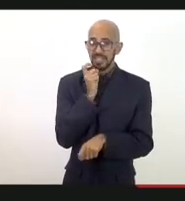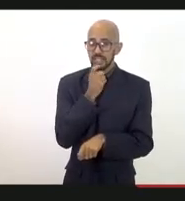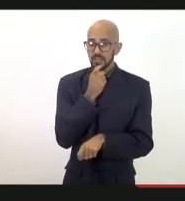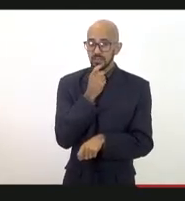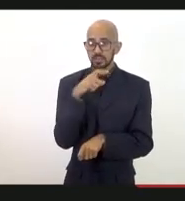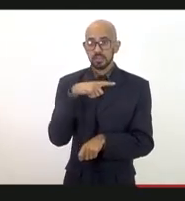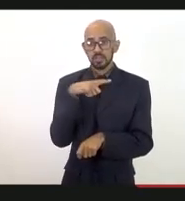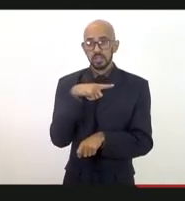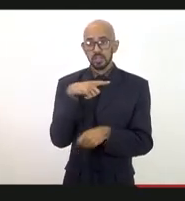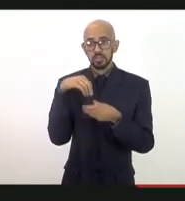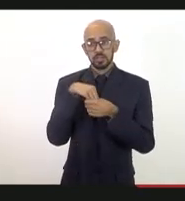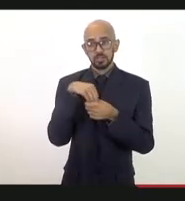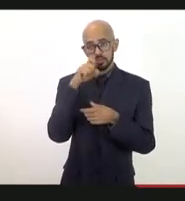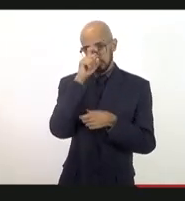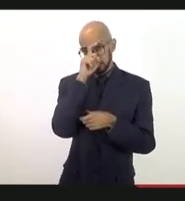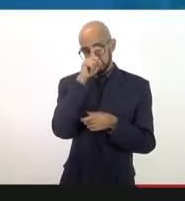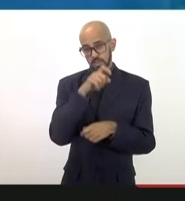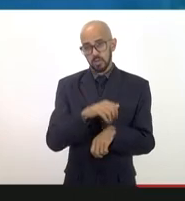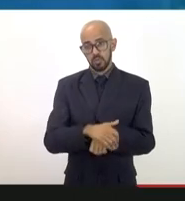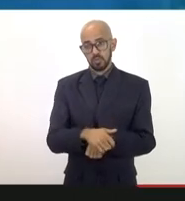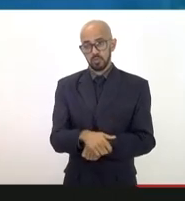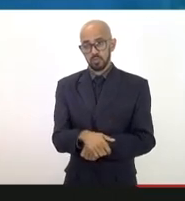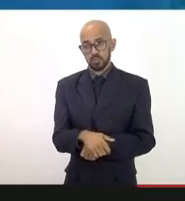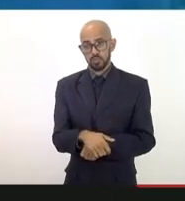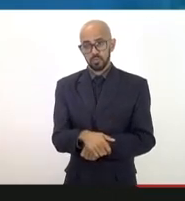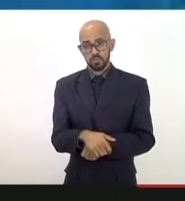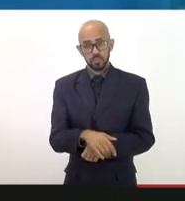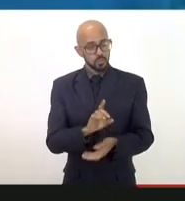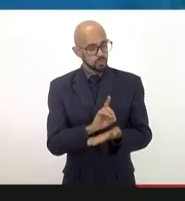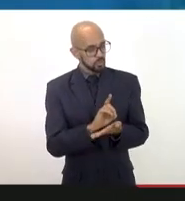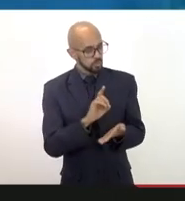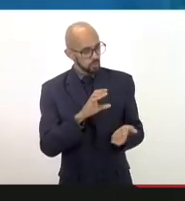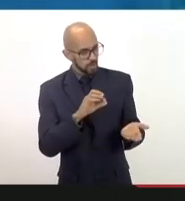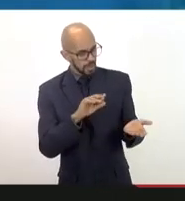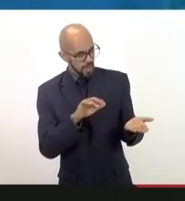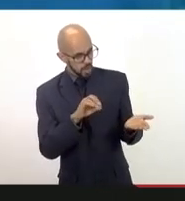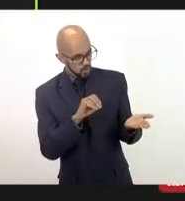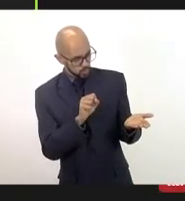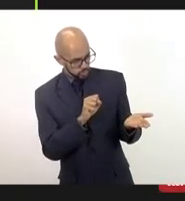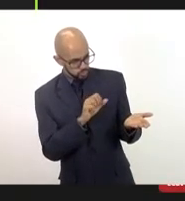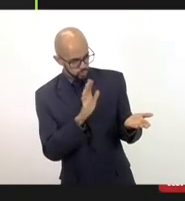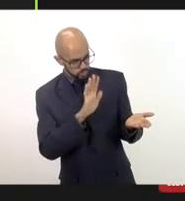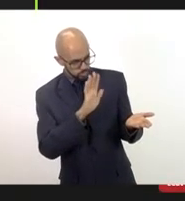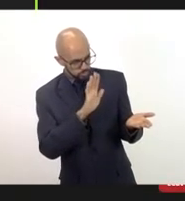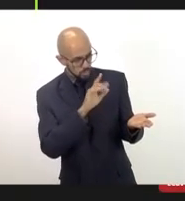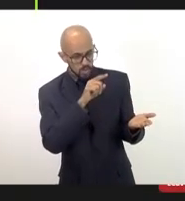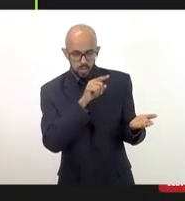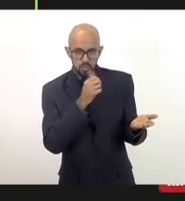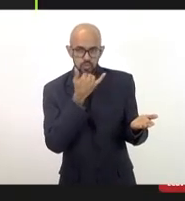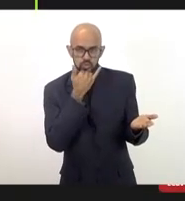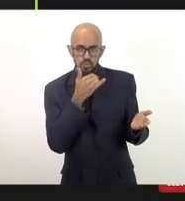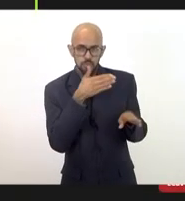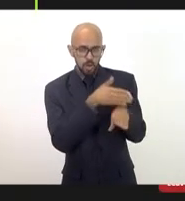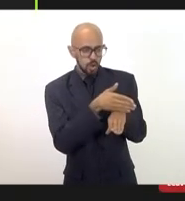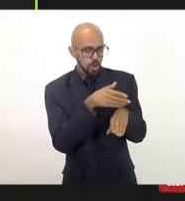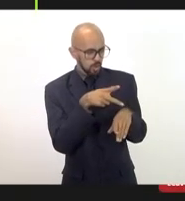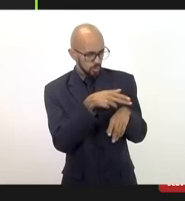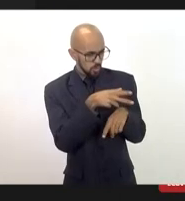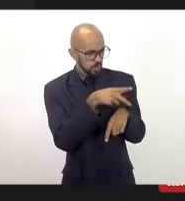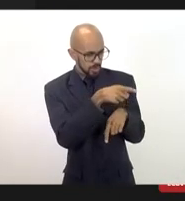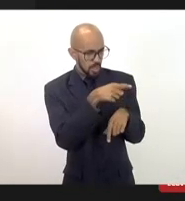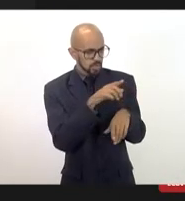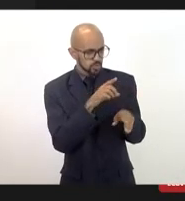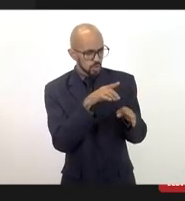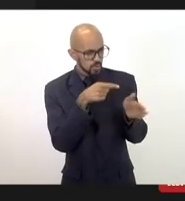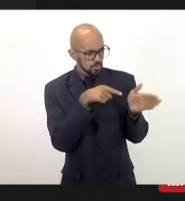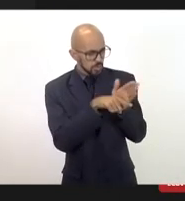hospitalar. Doutor então, Carlos. Oi. Tudo bem, Paulo Pinheiro, desculpa, boa tarde. Boa tarde. Só para fazer